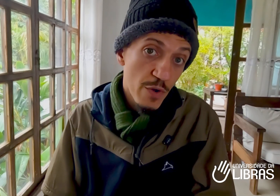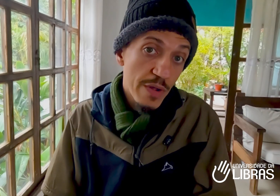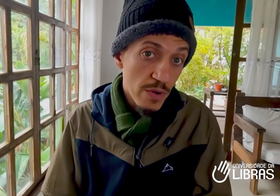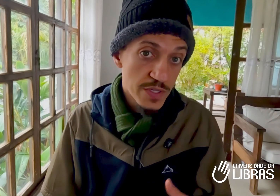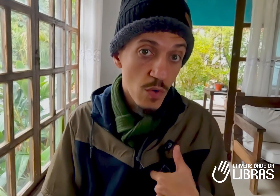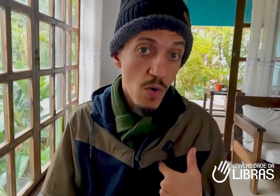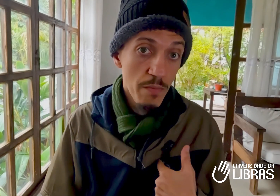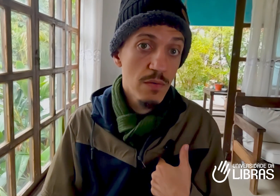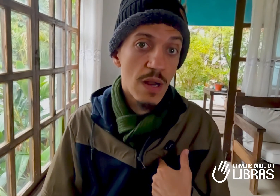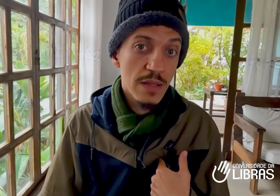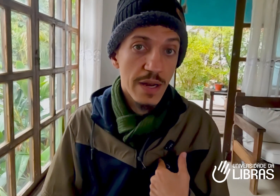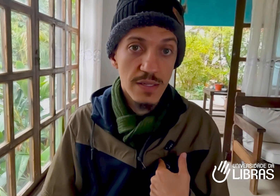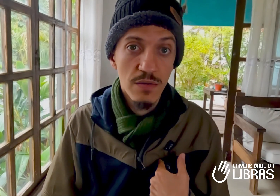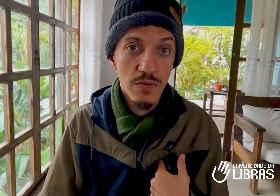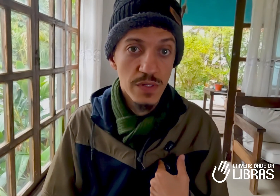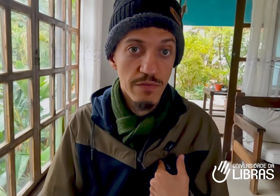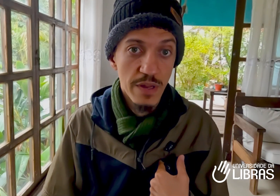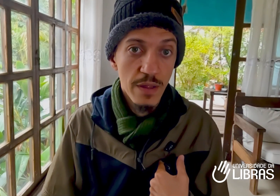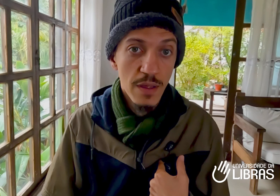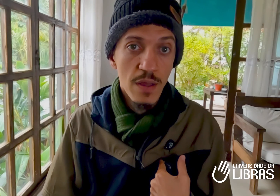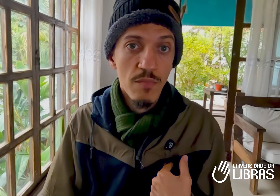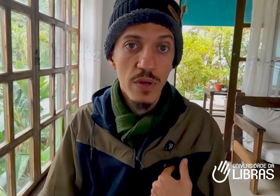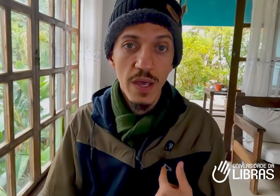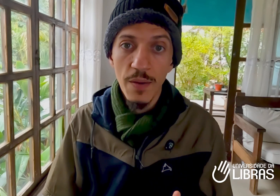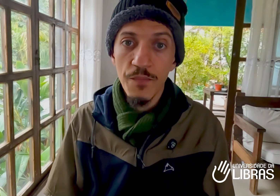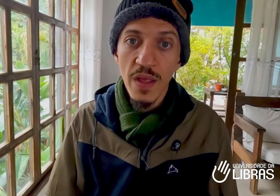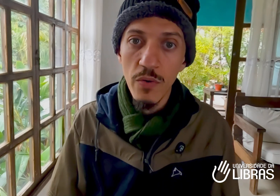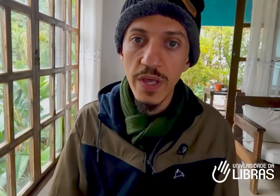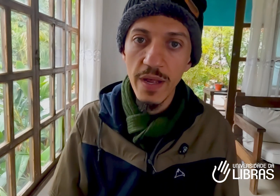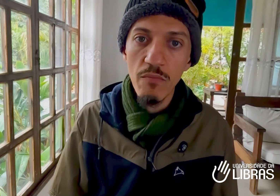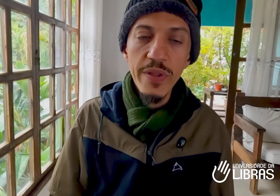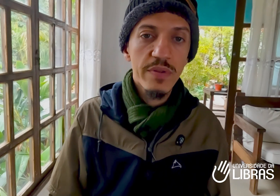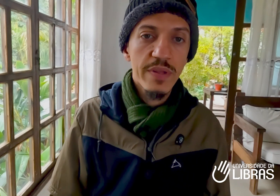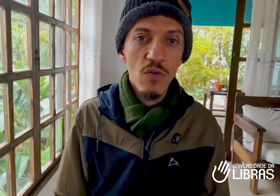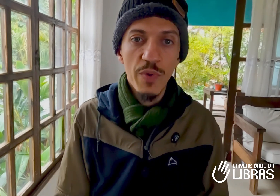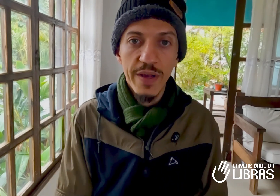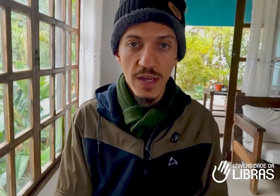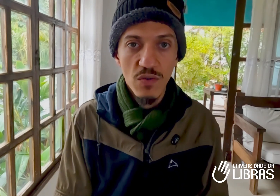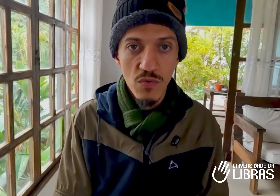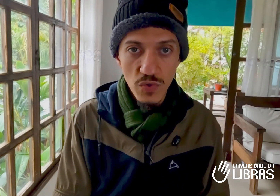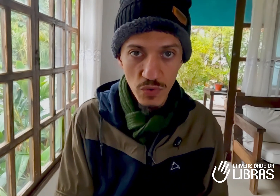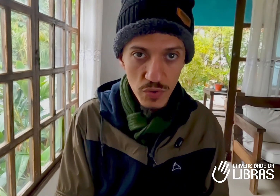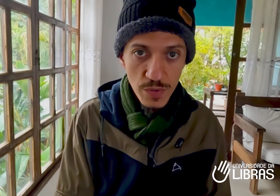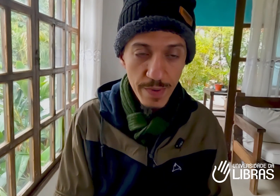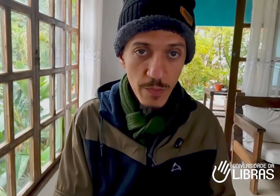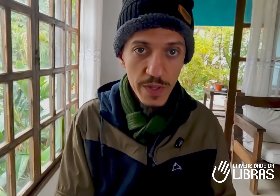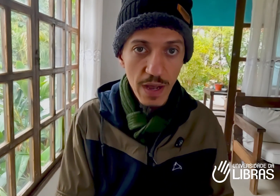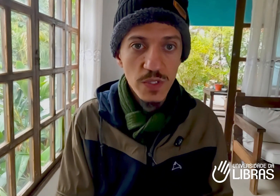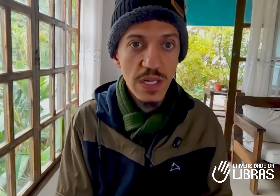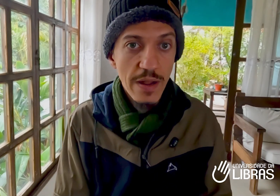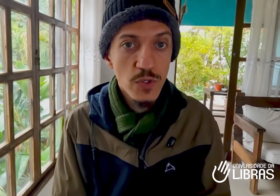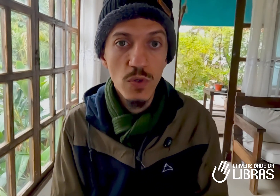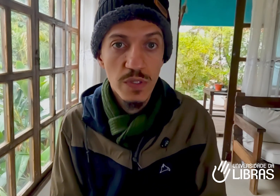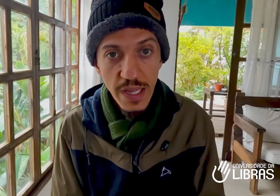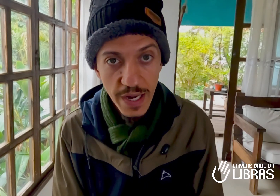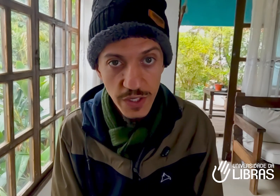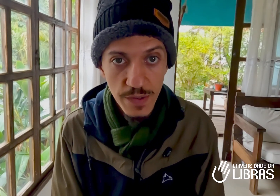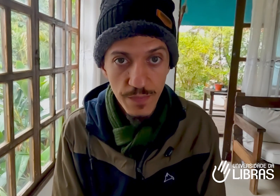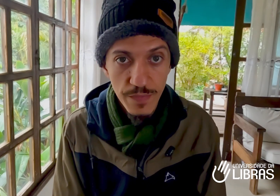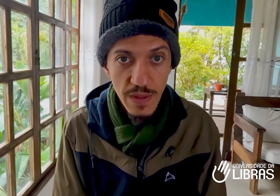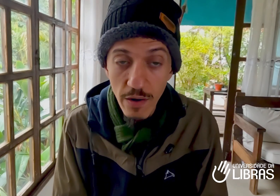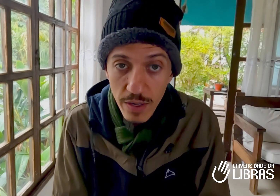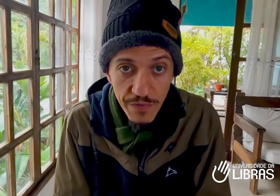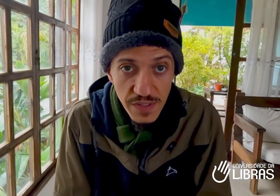Isso foi o que aconteceu comigo lá atrás, inclusive, né? Porque eu queria muito ter a comunicação com surdos para poder auxiliar os surdos na